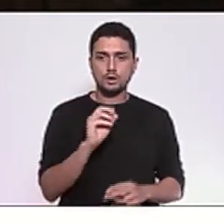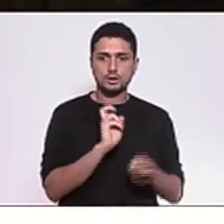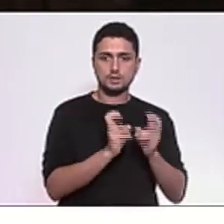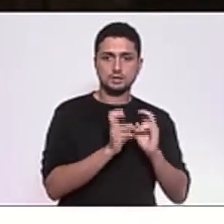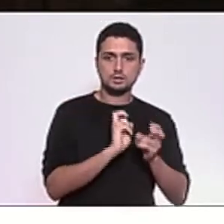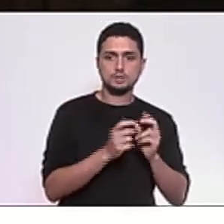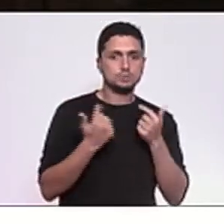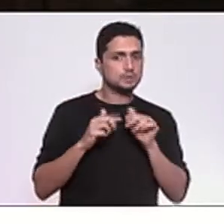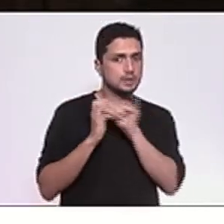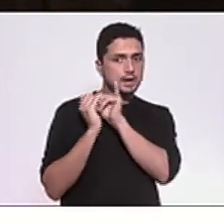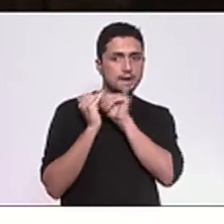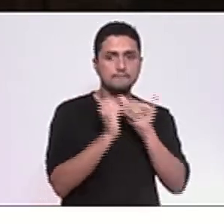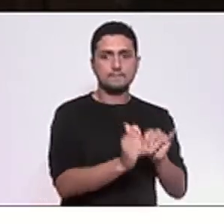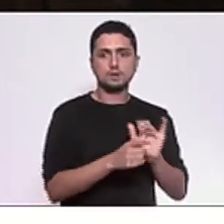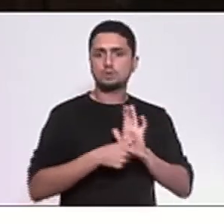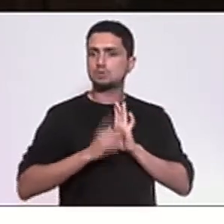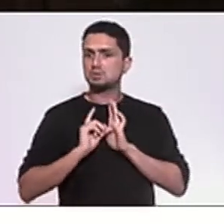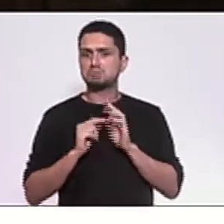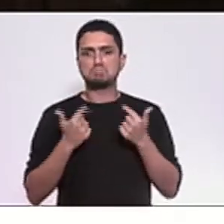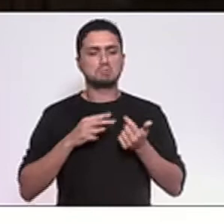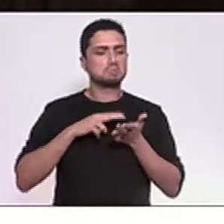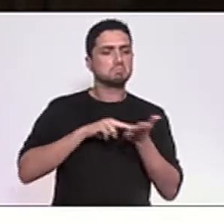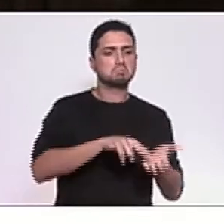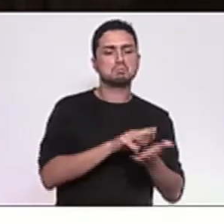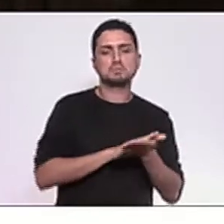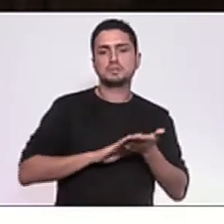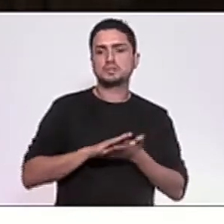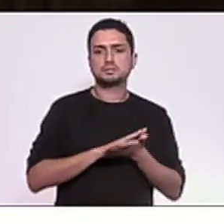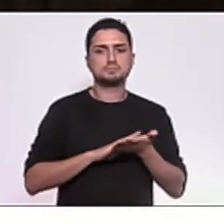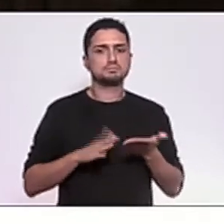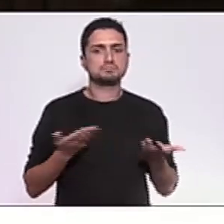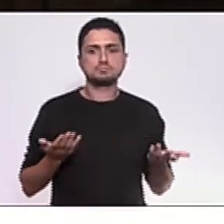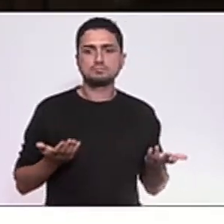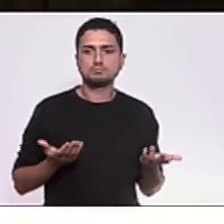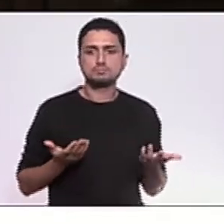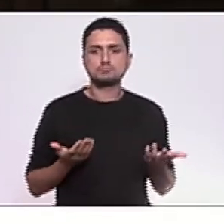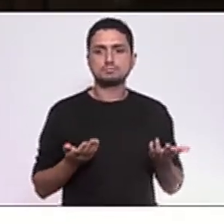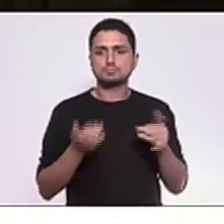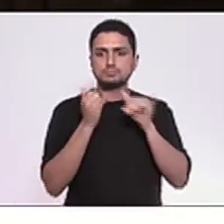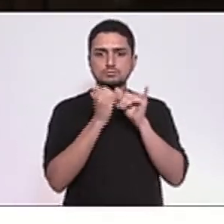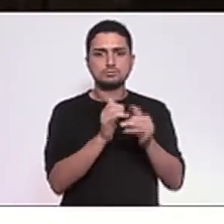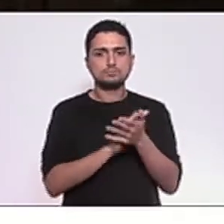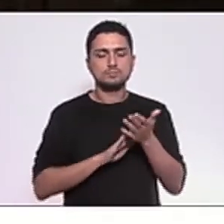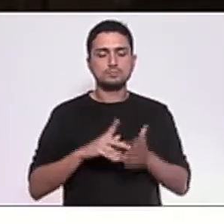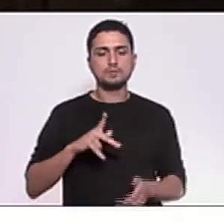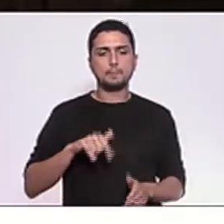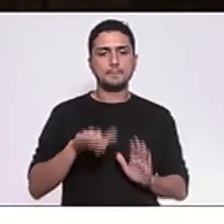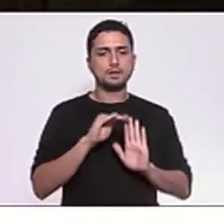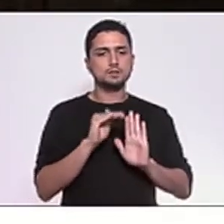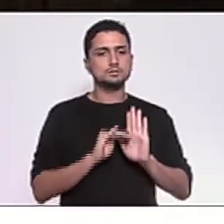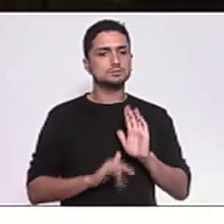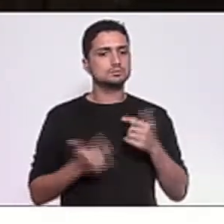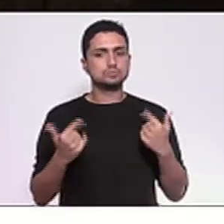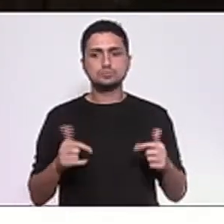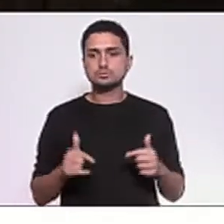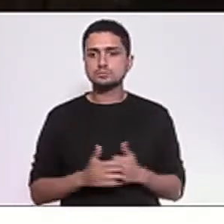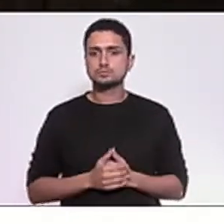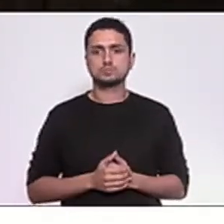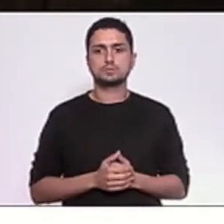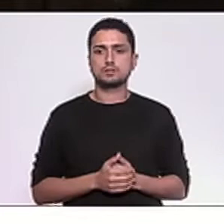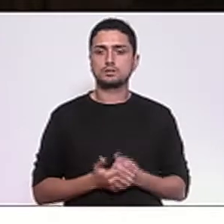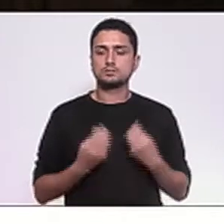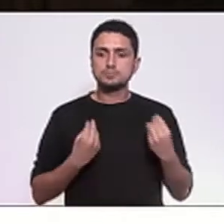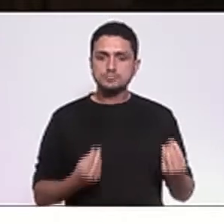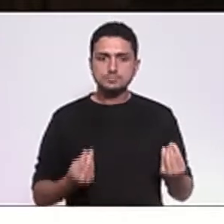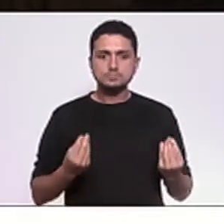aviso prévio, sem qualquer anúncio de um plano de contingência. Ou seja,